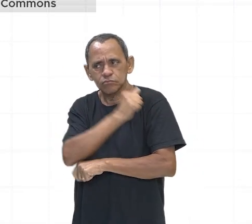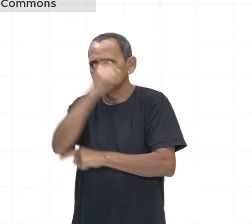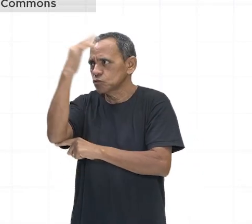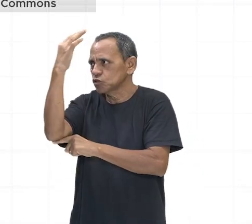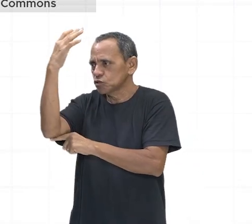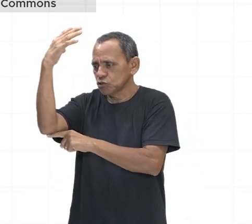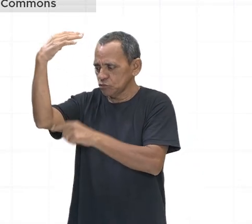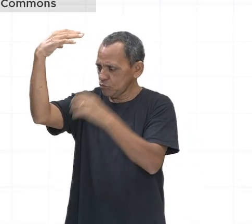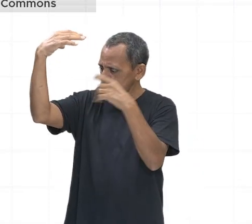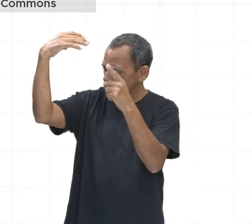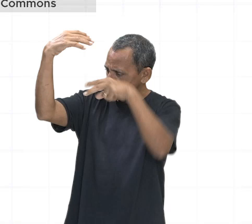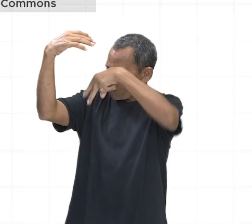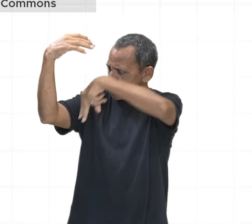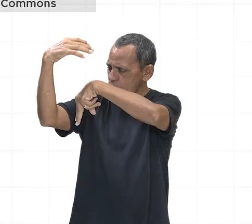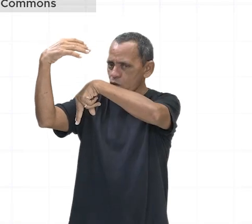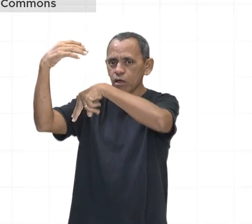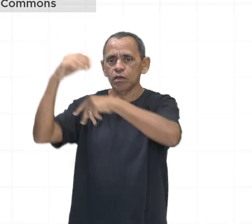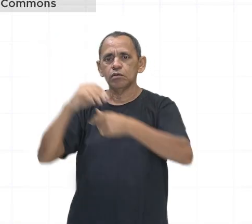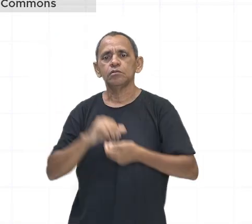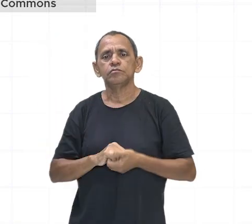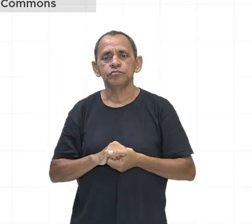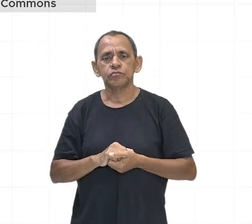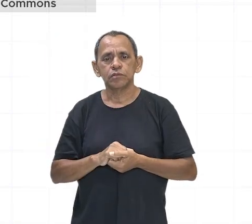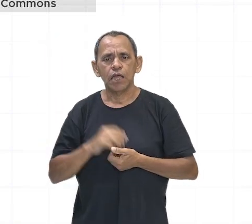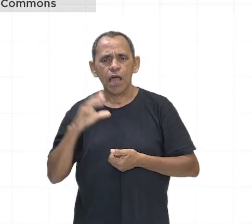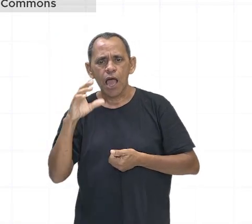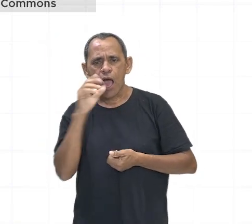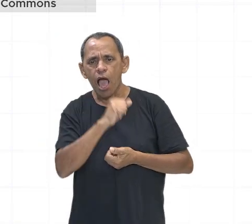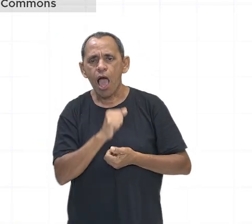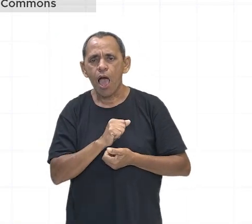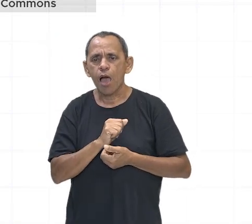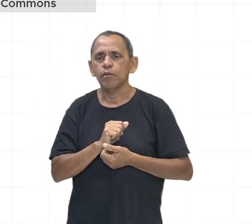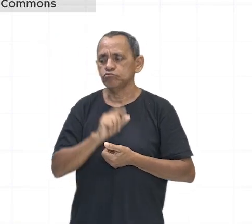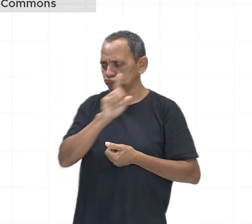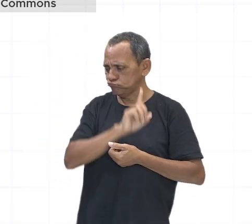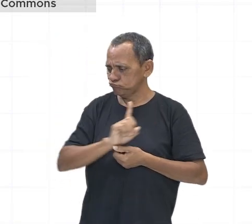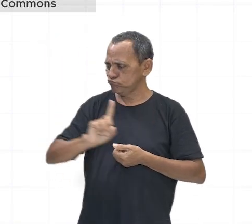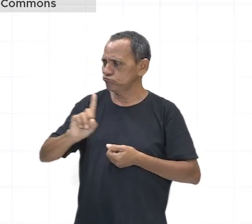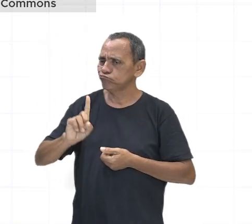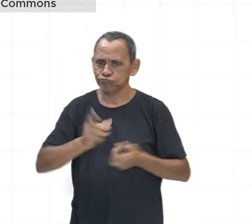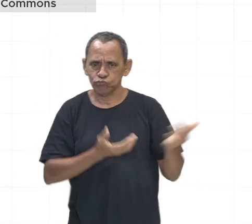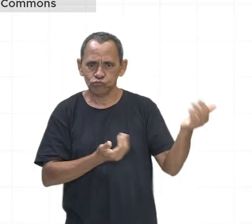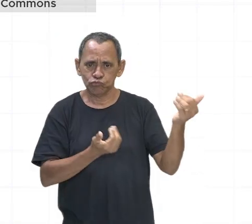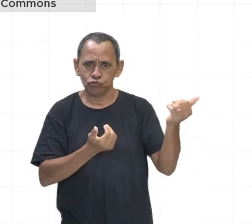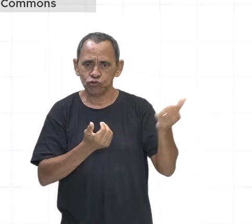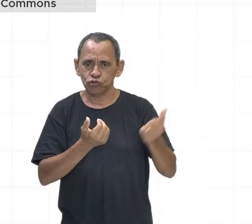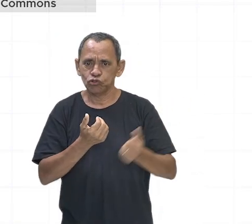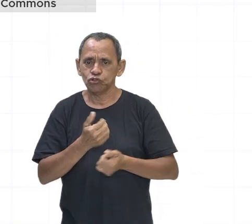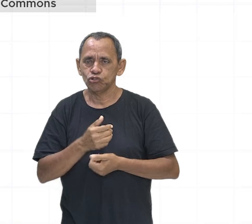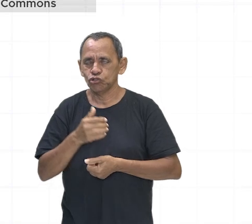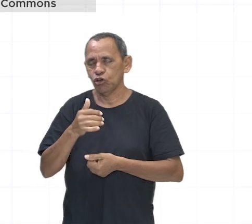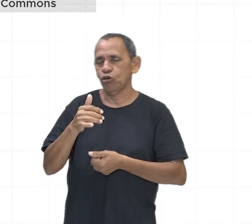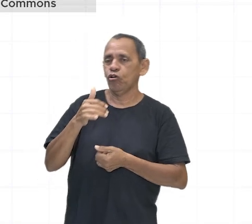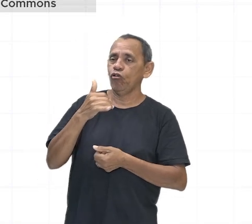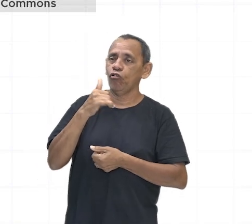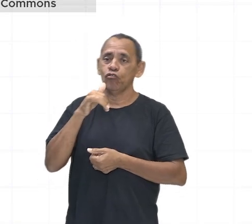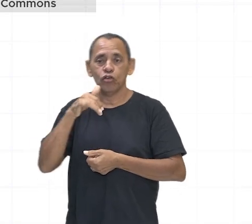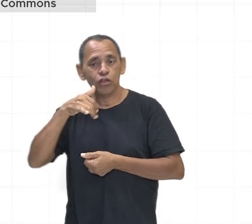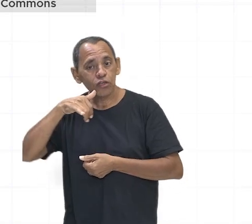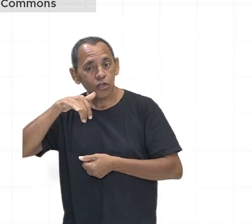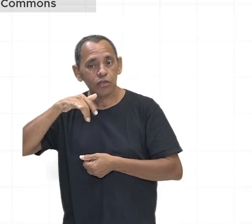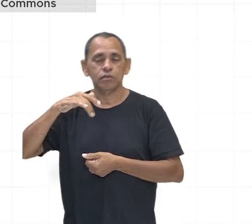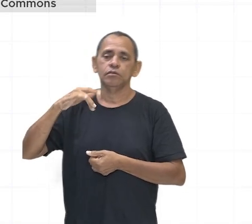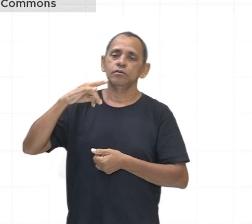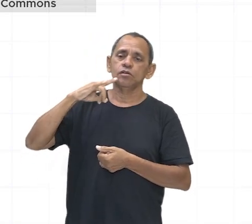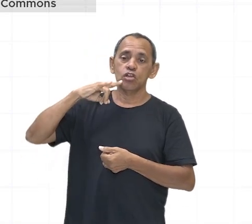árvore quando, de repente, apareceu um jovem bêbado desafiando o mestre para uma briga. Para